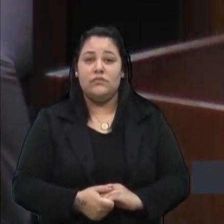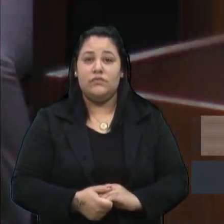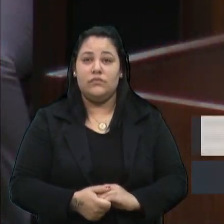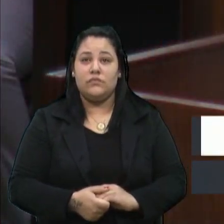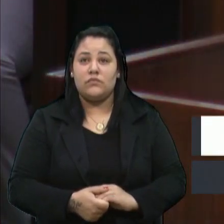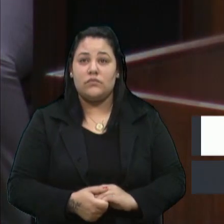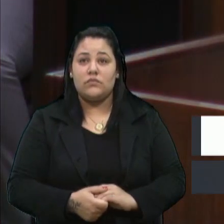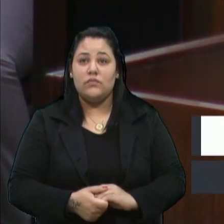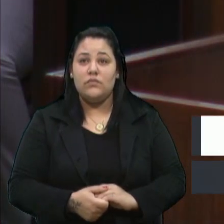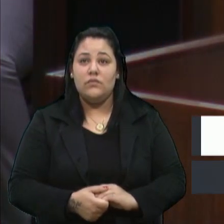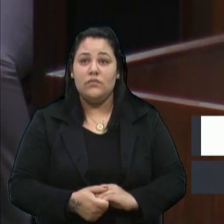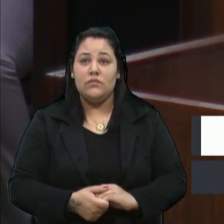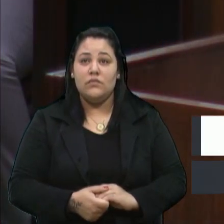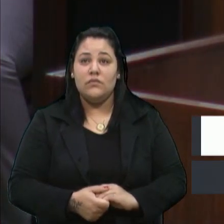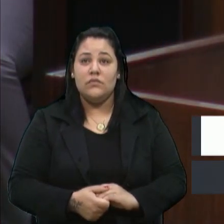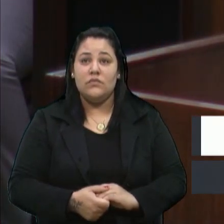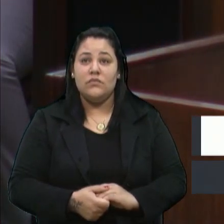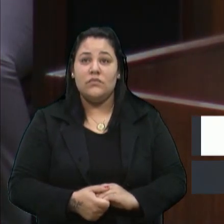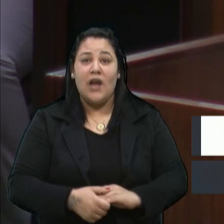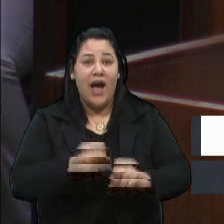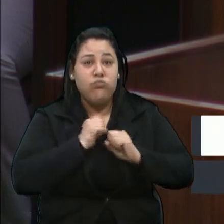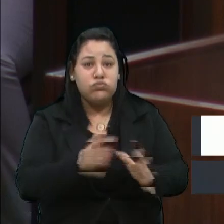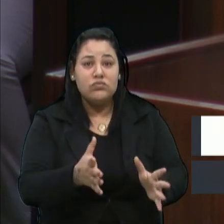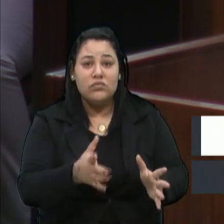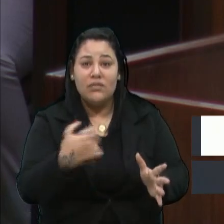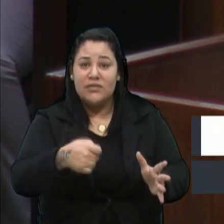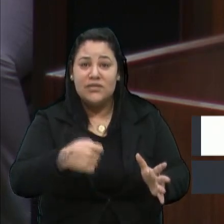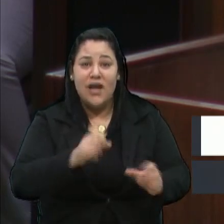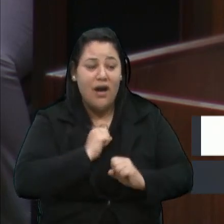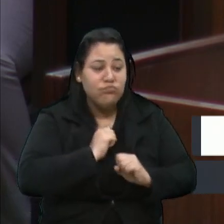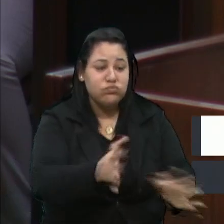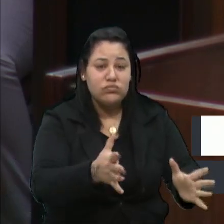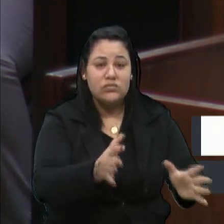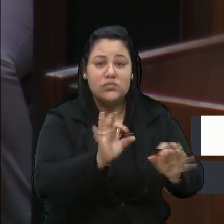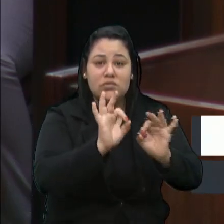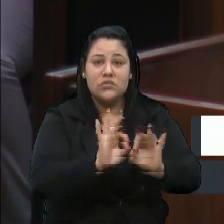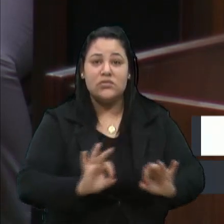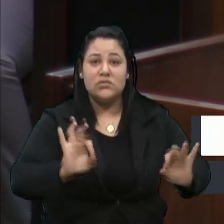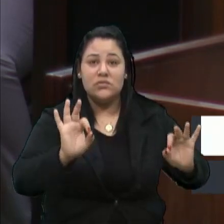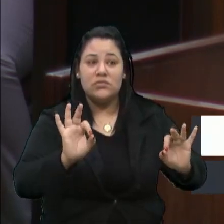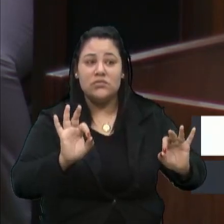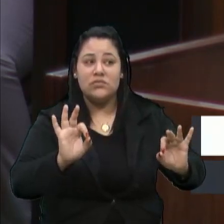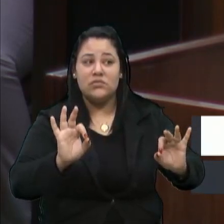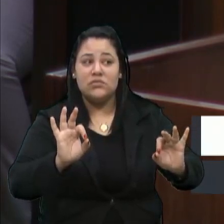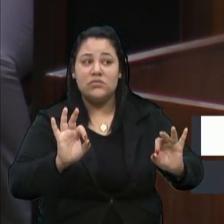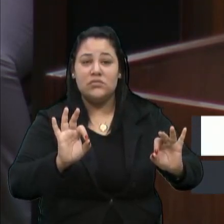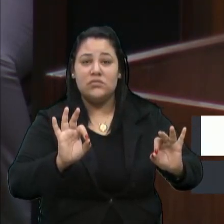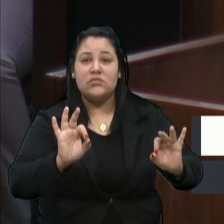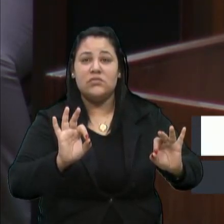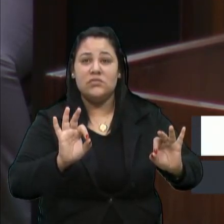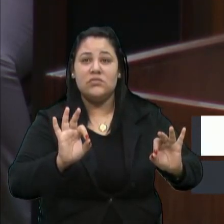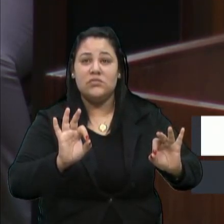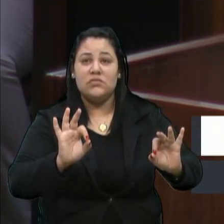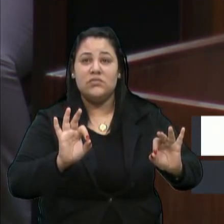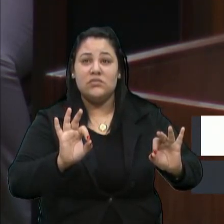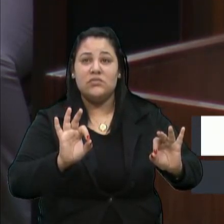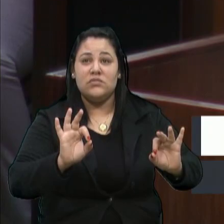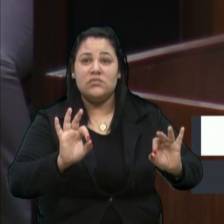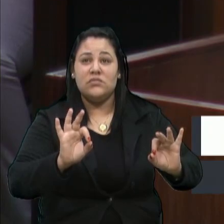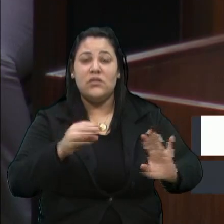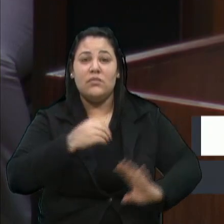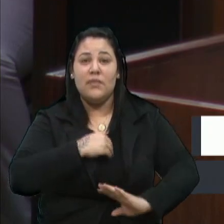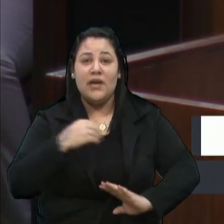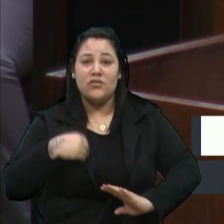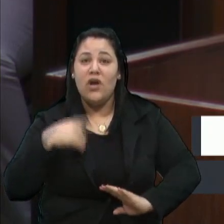Constituição atitude nós precisamos É sim ah mas os médicos